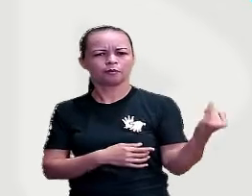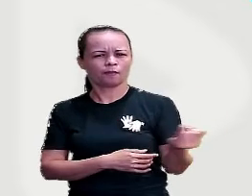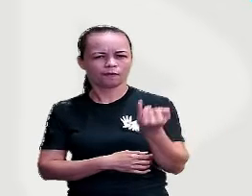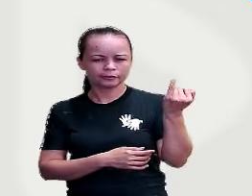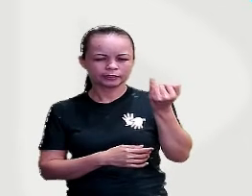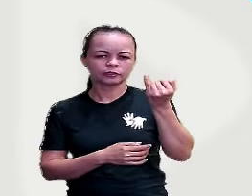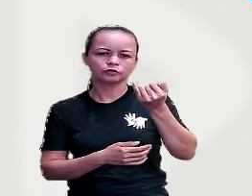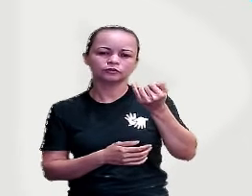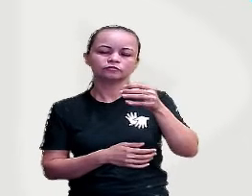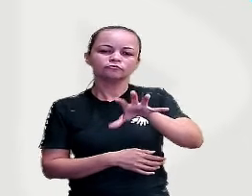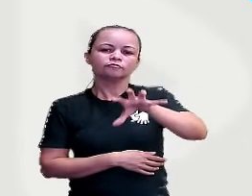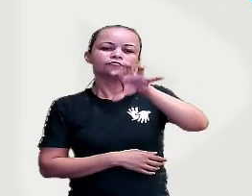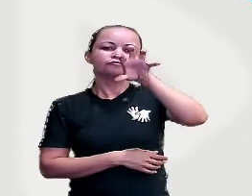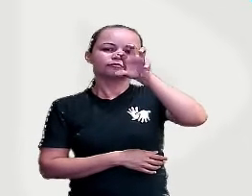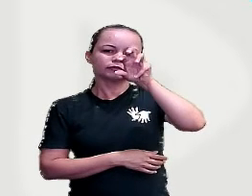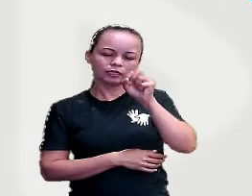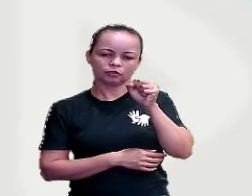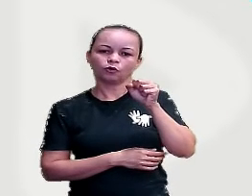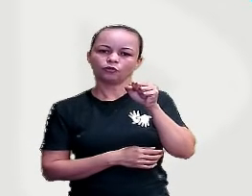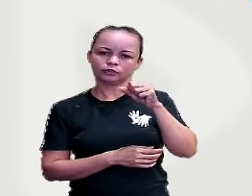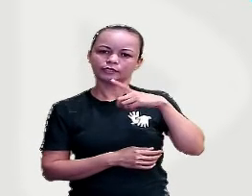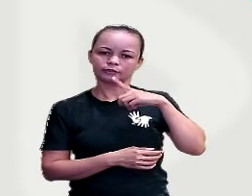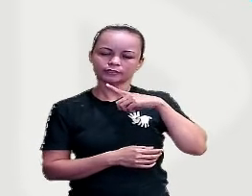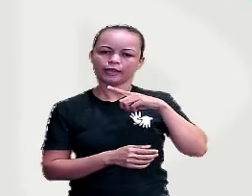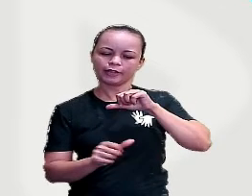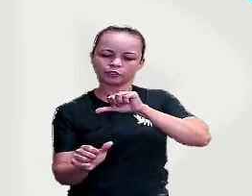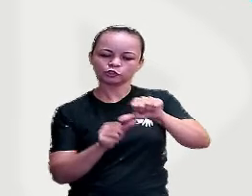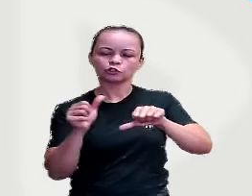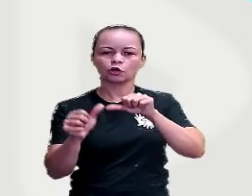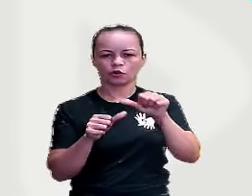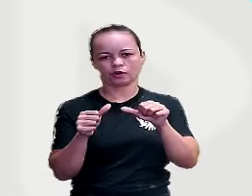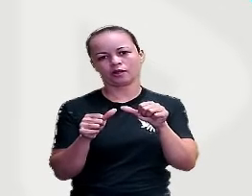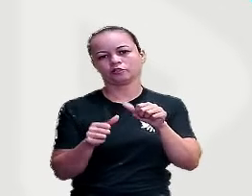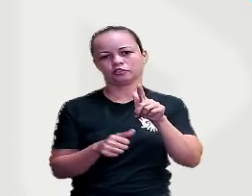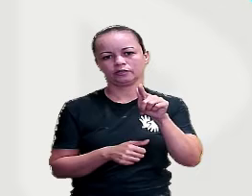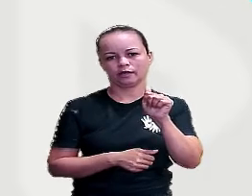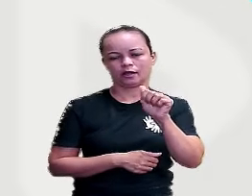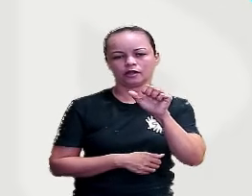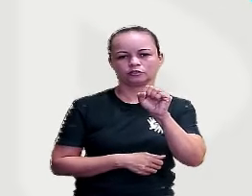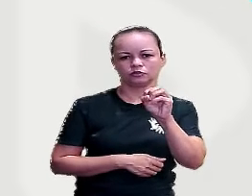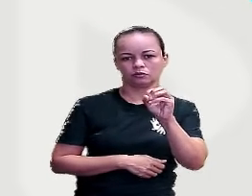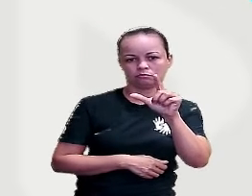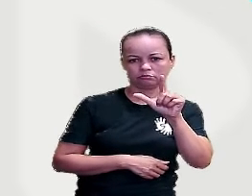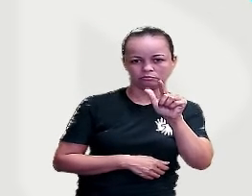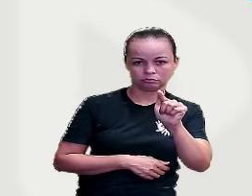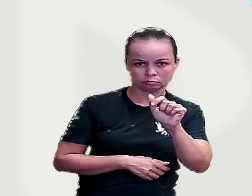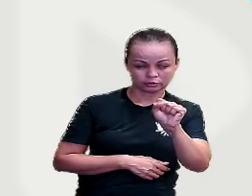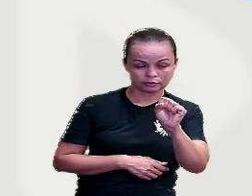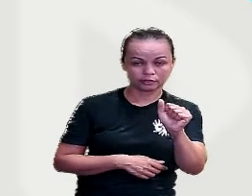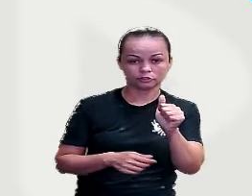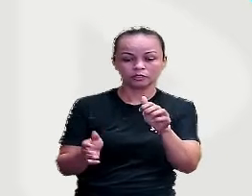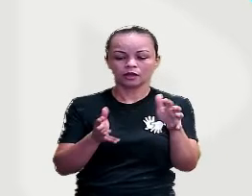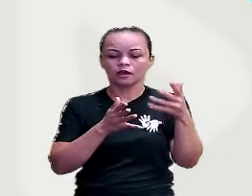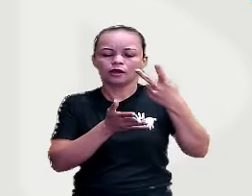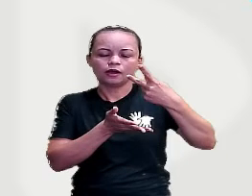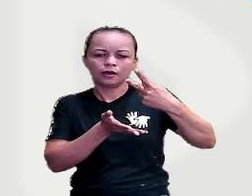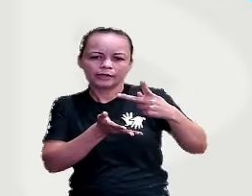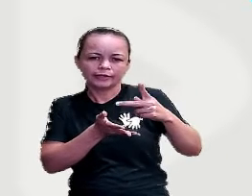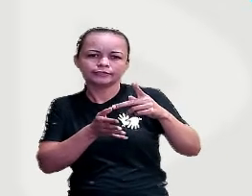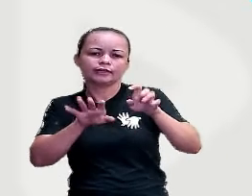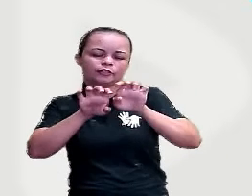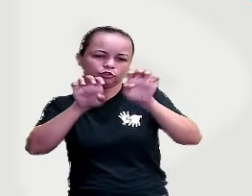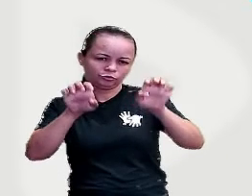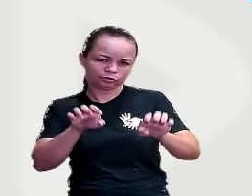estar ocorrendo aí as trocas gasosas, tá certo? Portanto, de maneira geral, essa é a estrutura dos órgãos